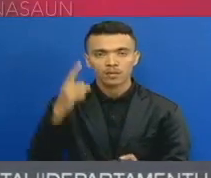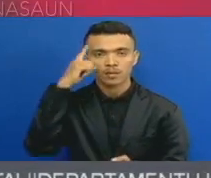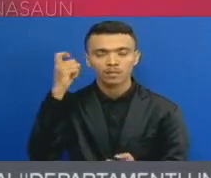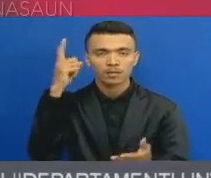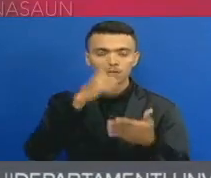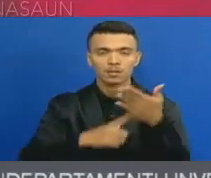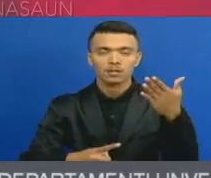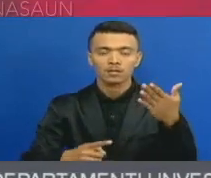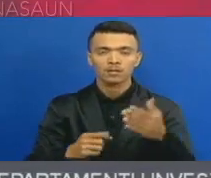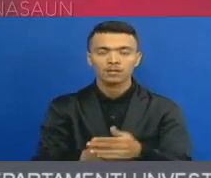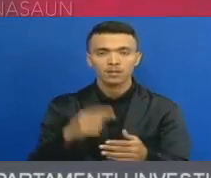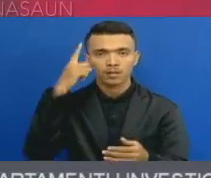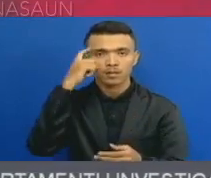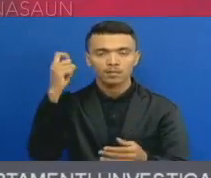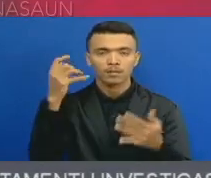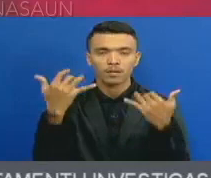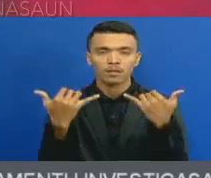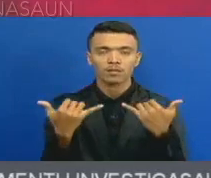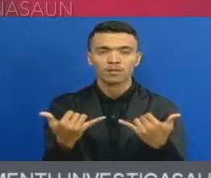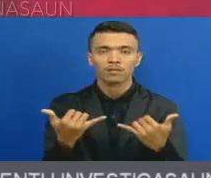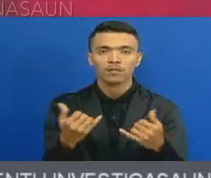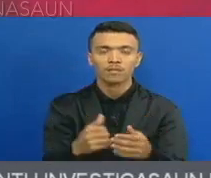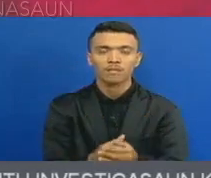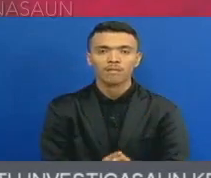Masaida, tamba da Downe,